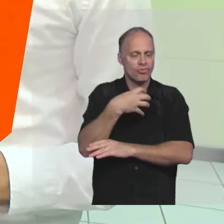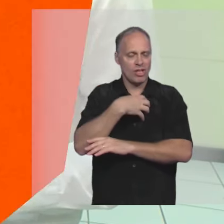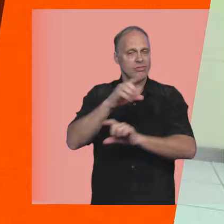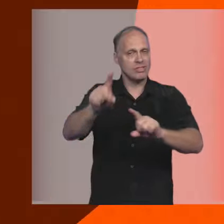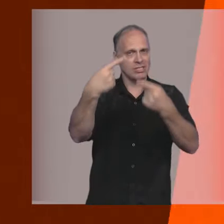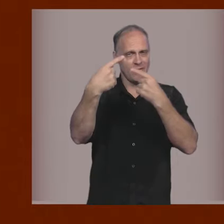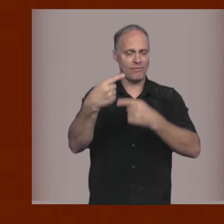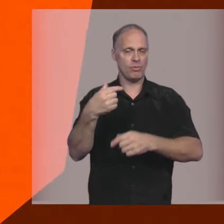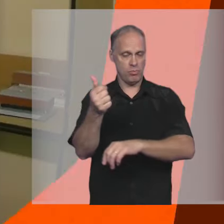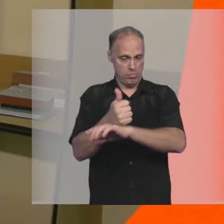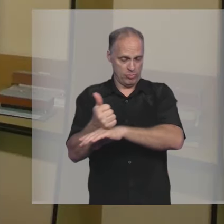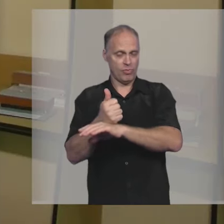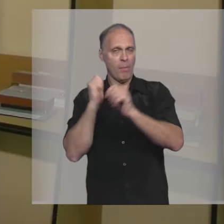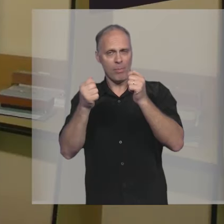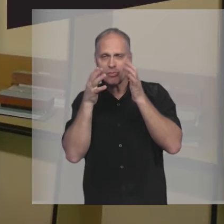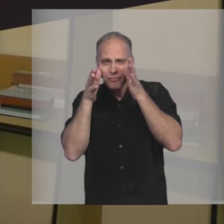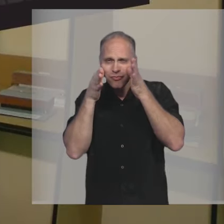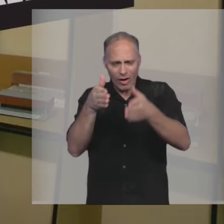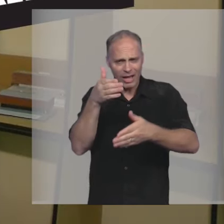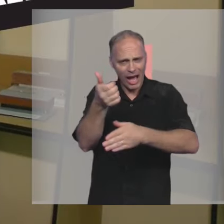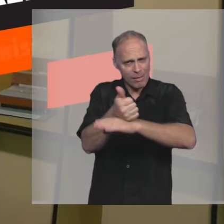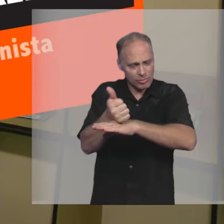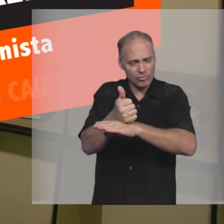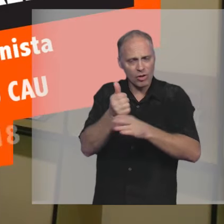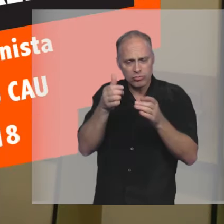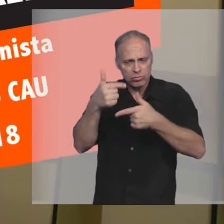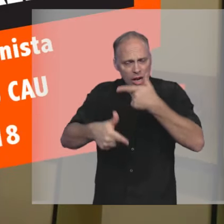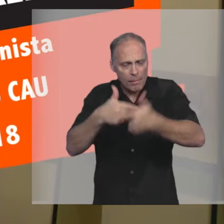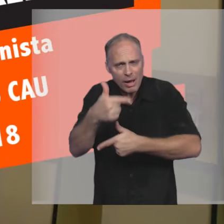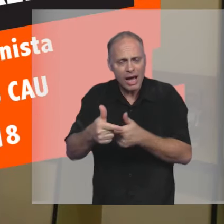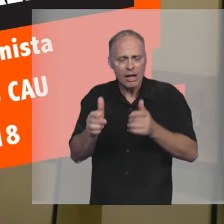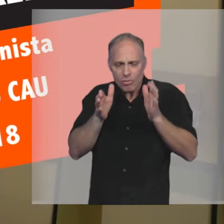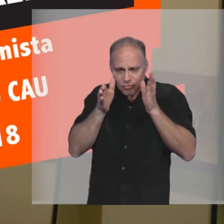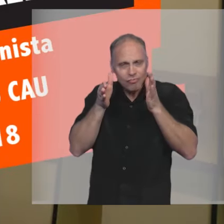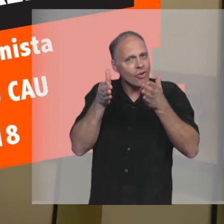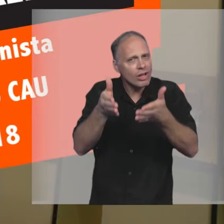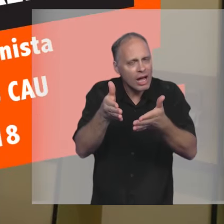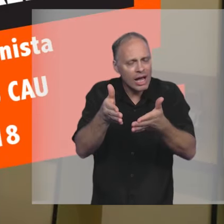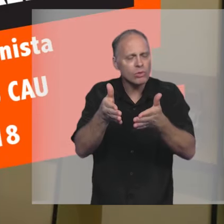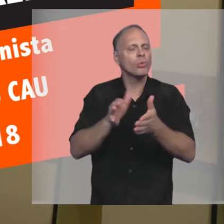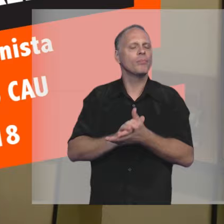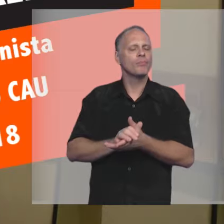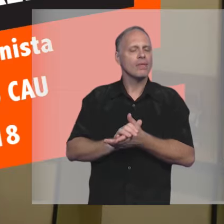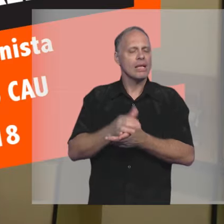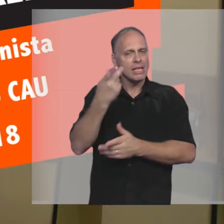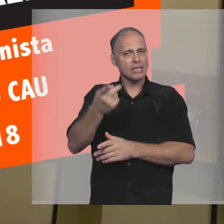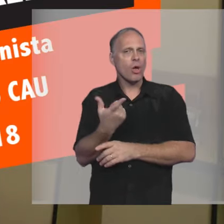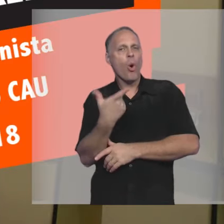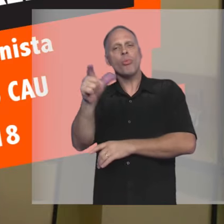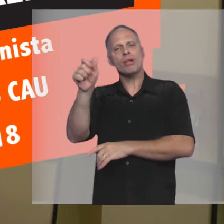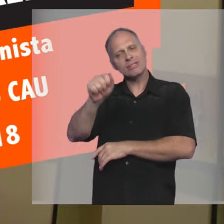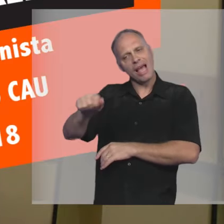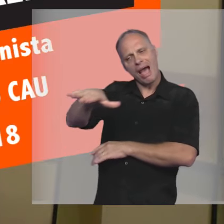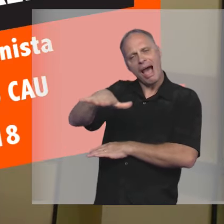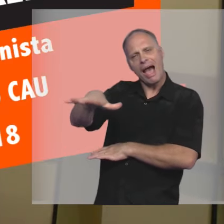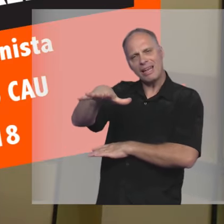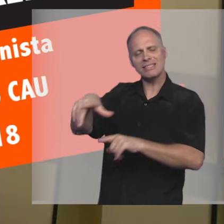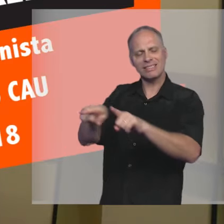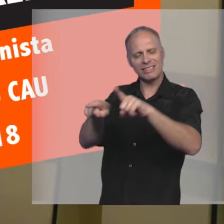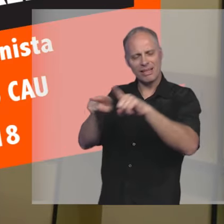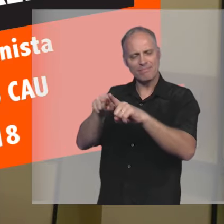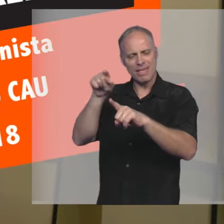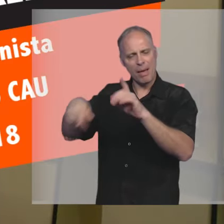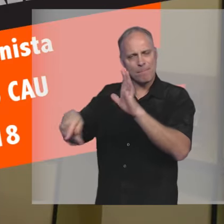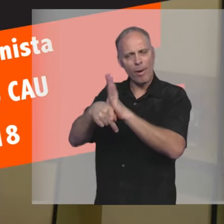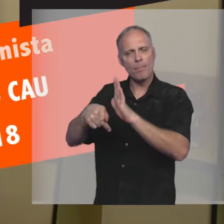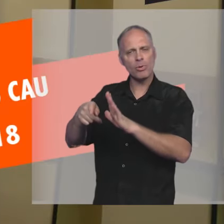de trabalho. Então o profissional ele pode focar a sua carreira ou alguma parte da sua carreira nessas outras áreas que